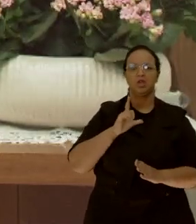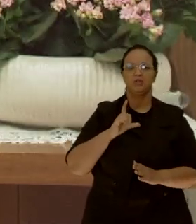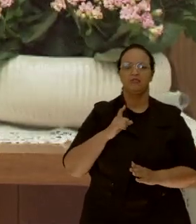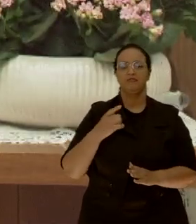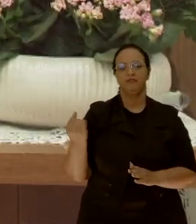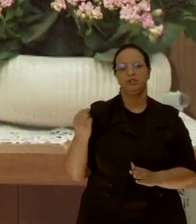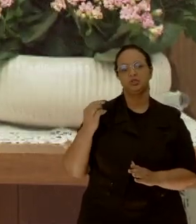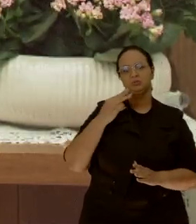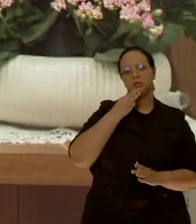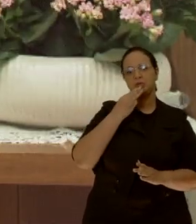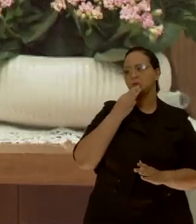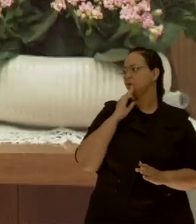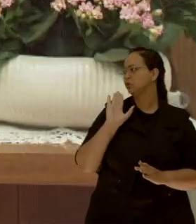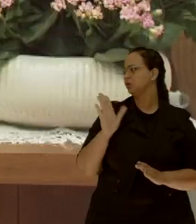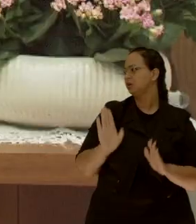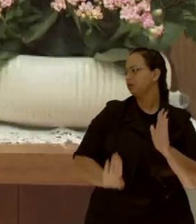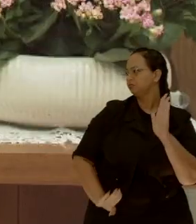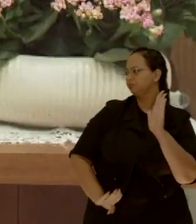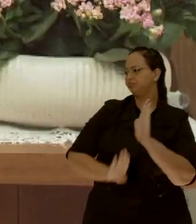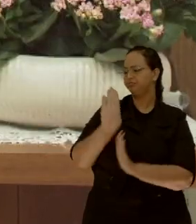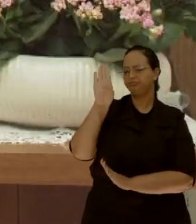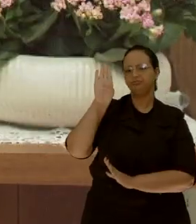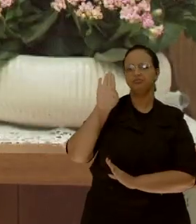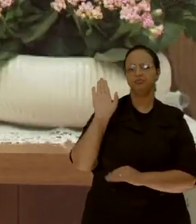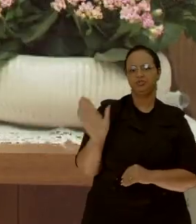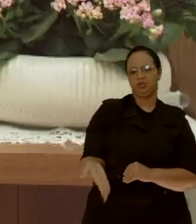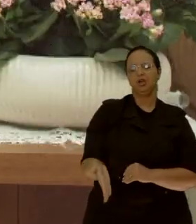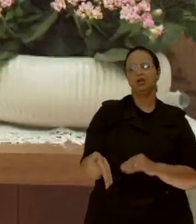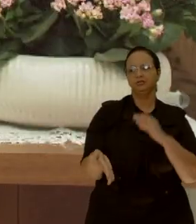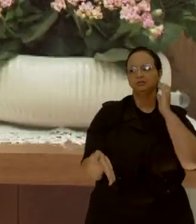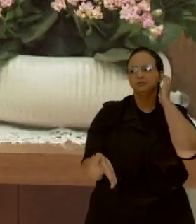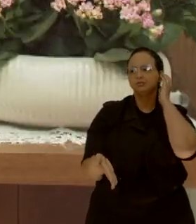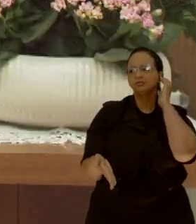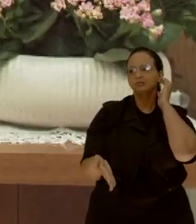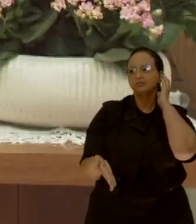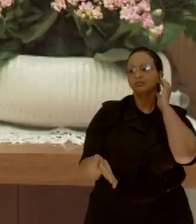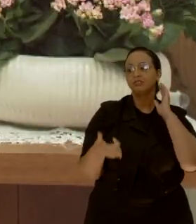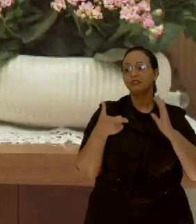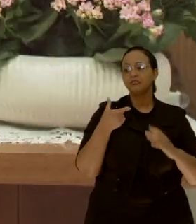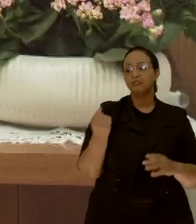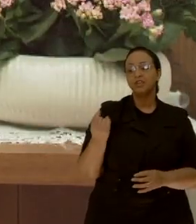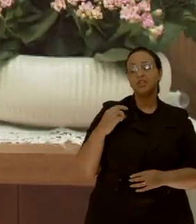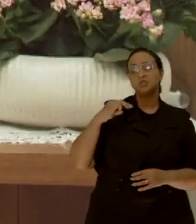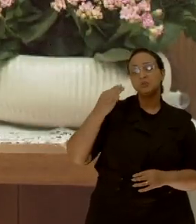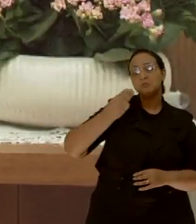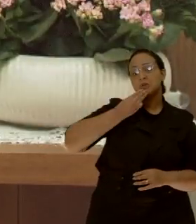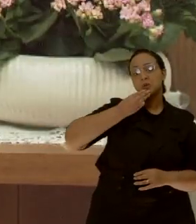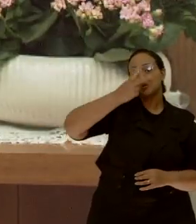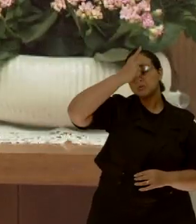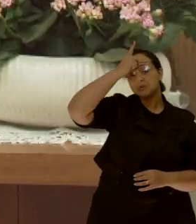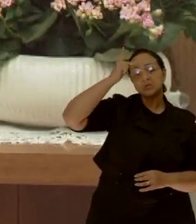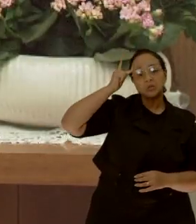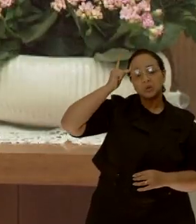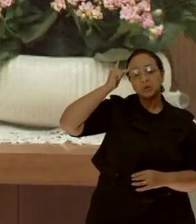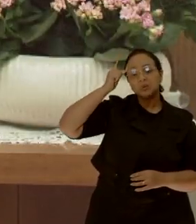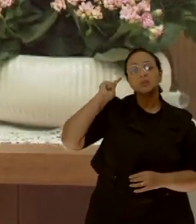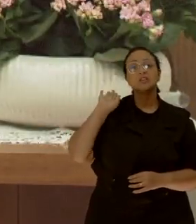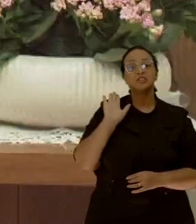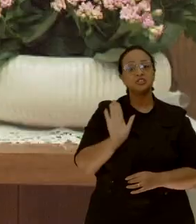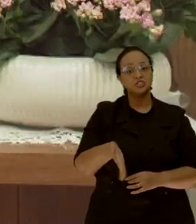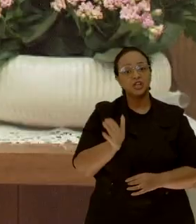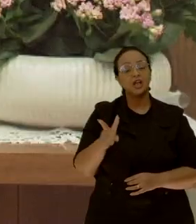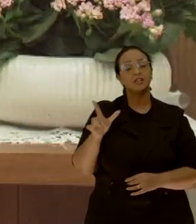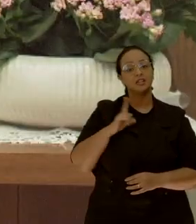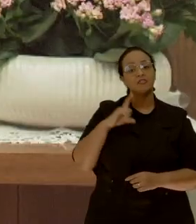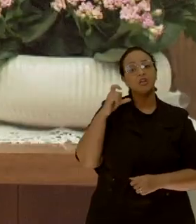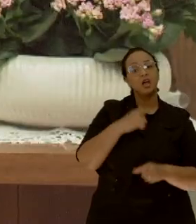milhões. Saímos daquela primeira etapa de 12, passamos a 20. milhões de pessoas. Nós tivemos aqui no ano